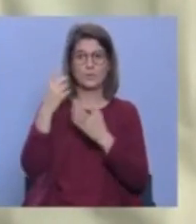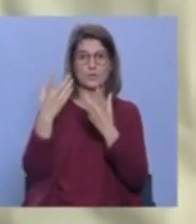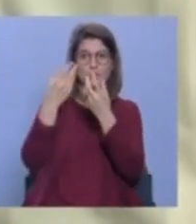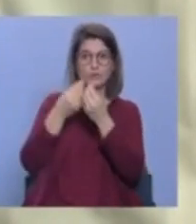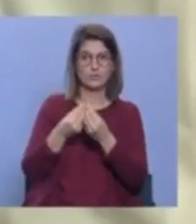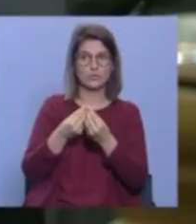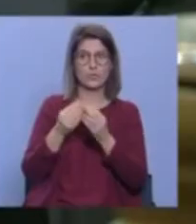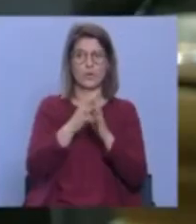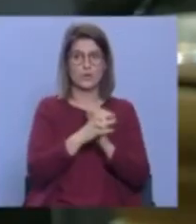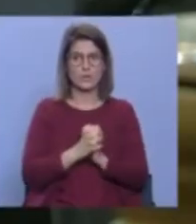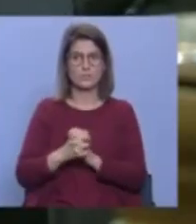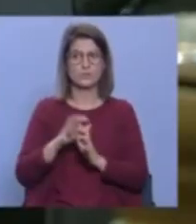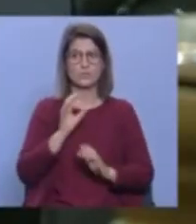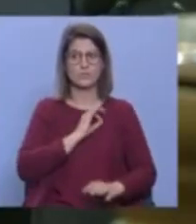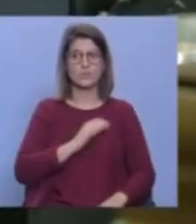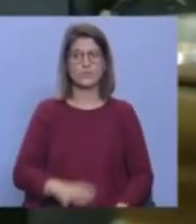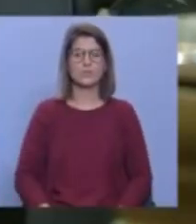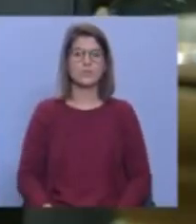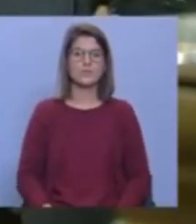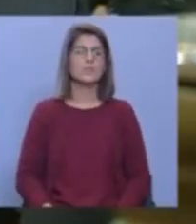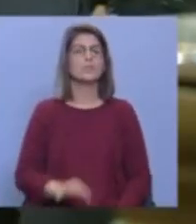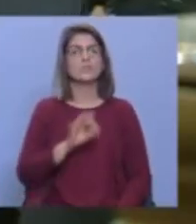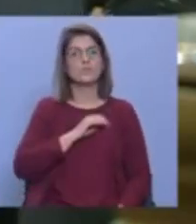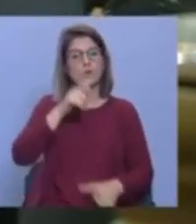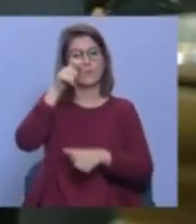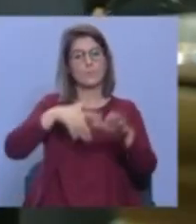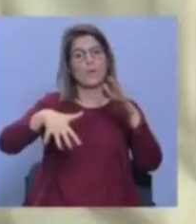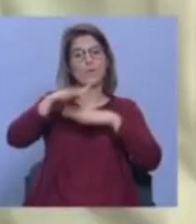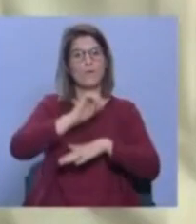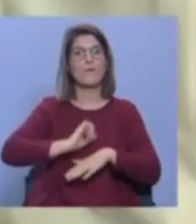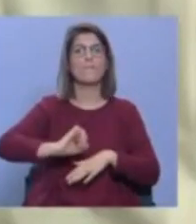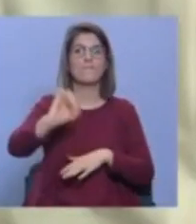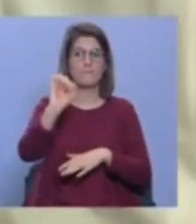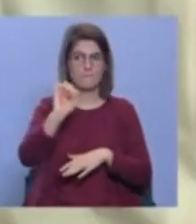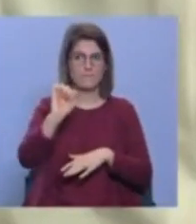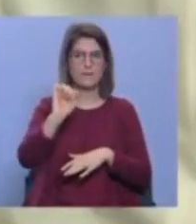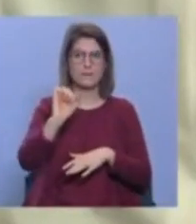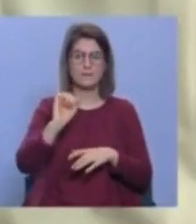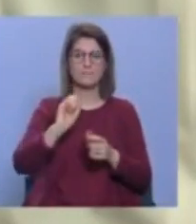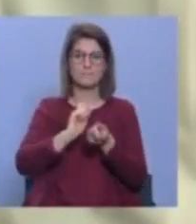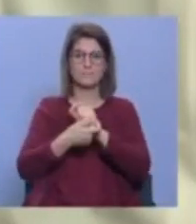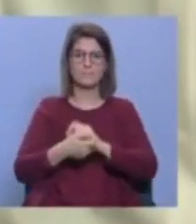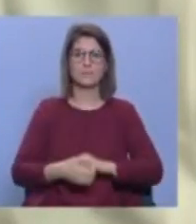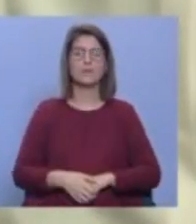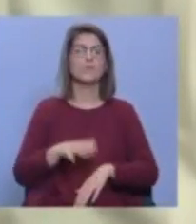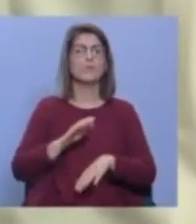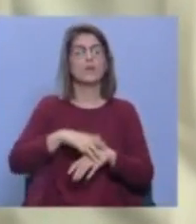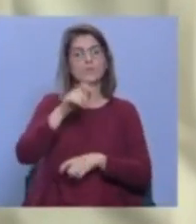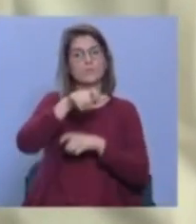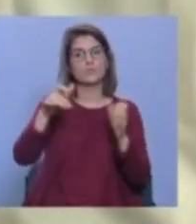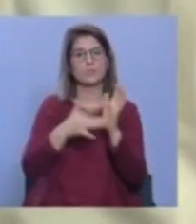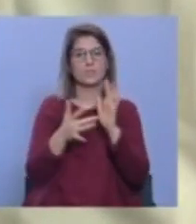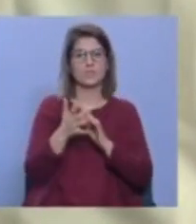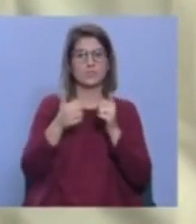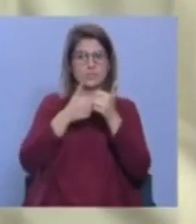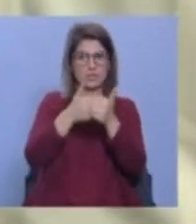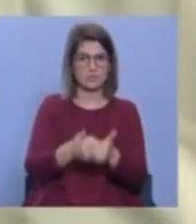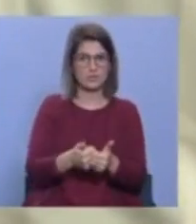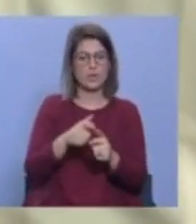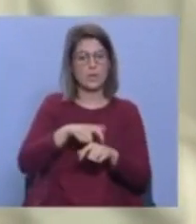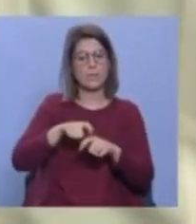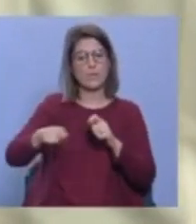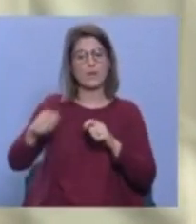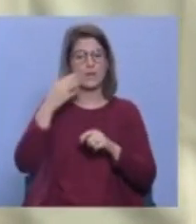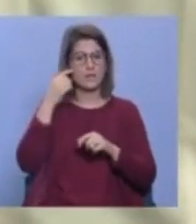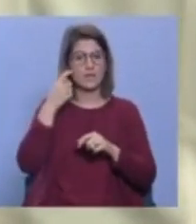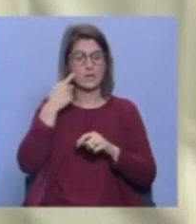ao Senhor. Renovai, Senhor, o vosso povo. Pelos cristãos que iniciaram a quaresma, para que na oração, na partilha e